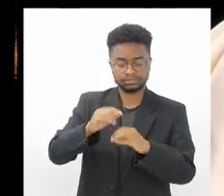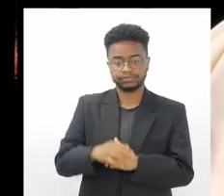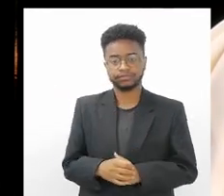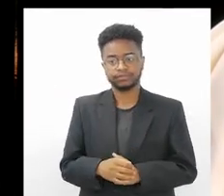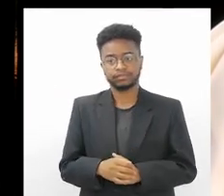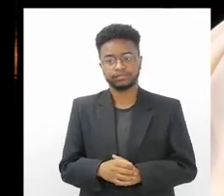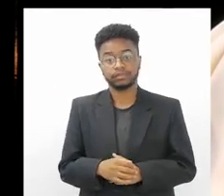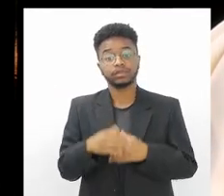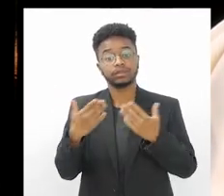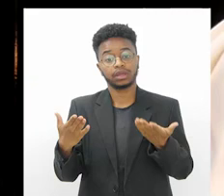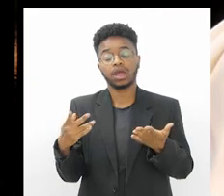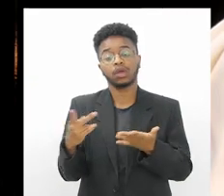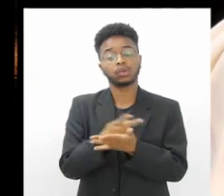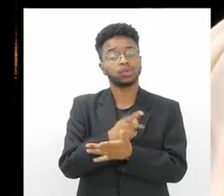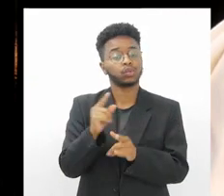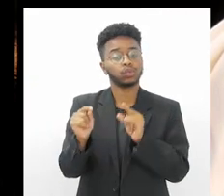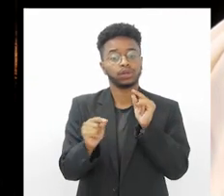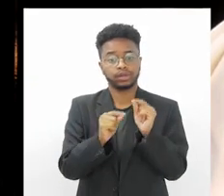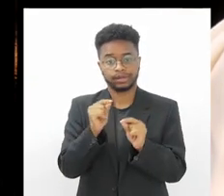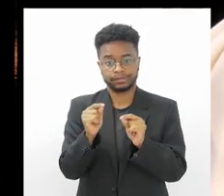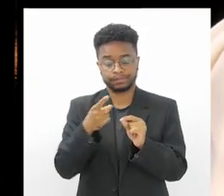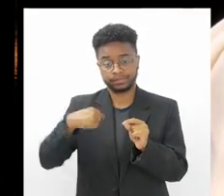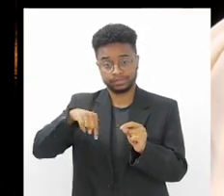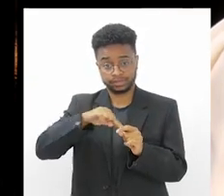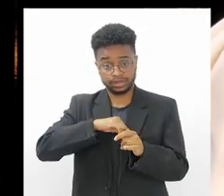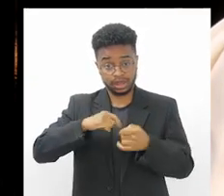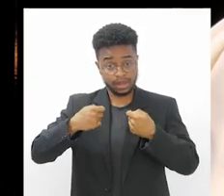acontece? A gente tem que...